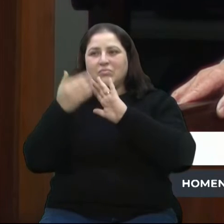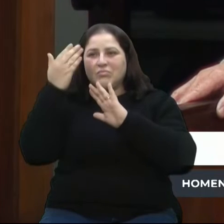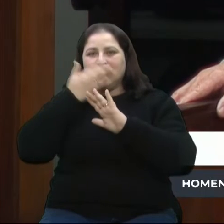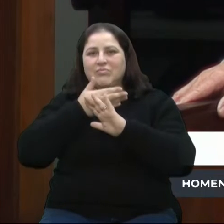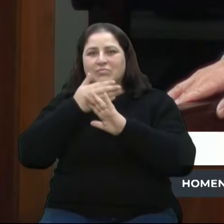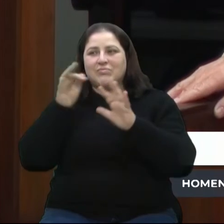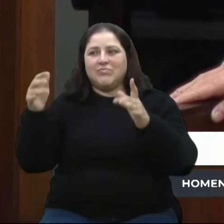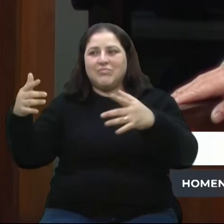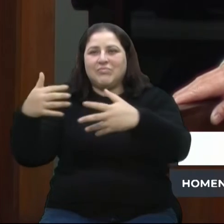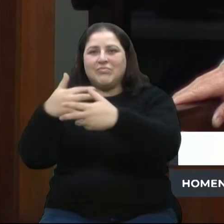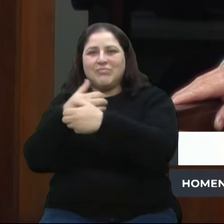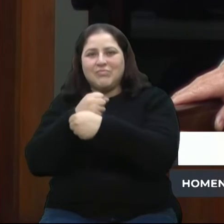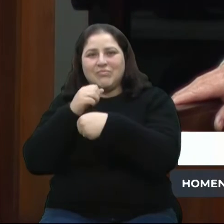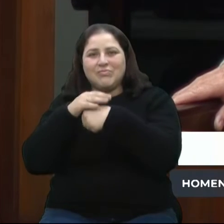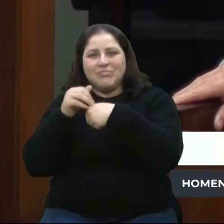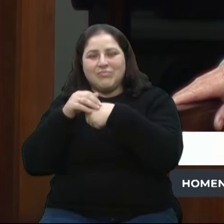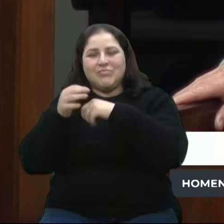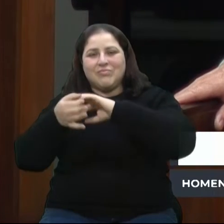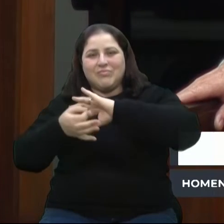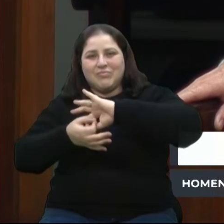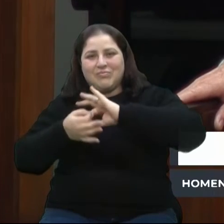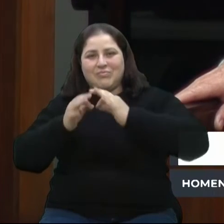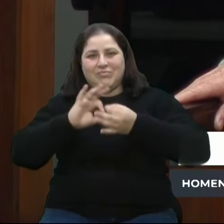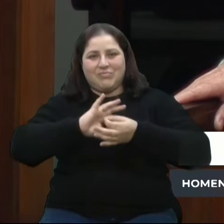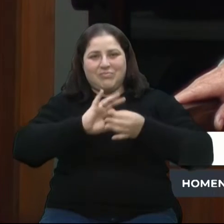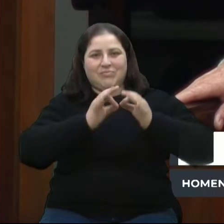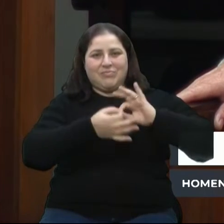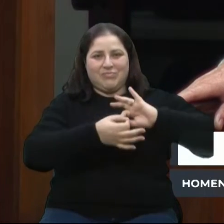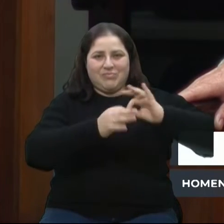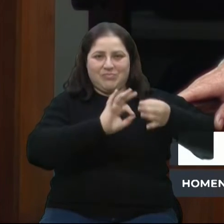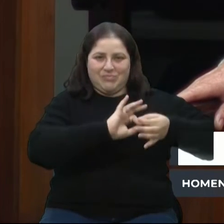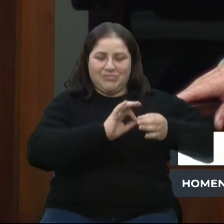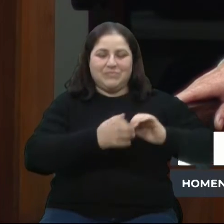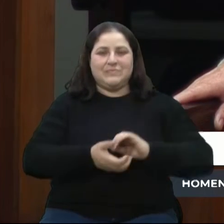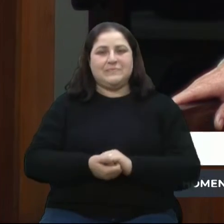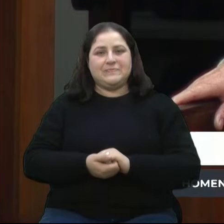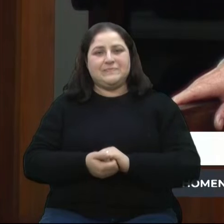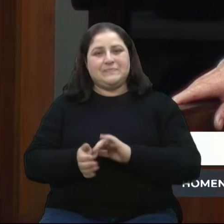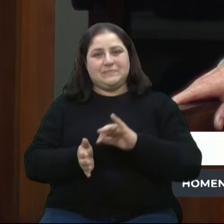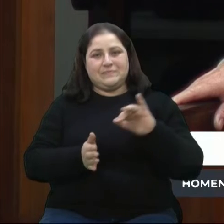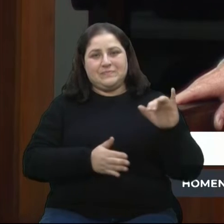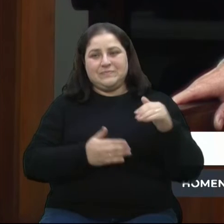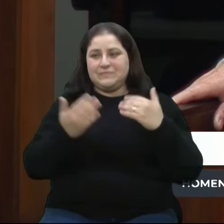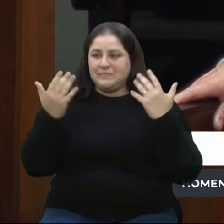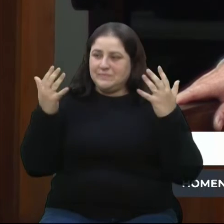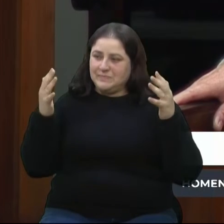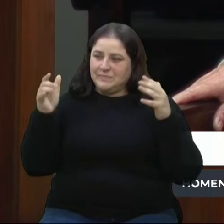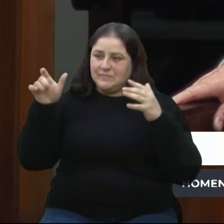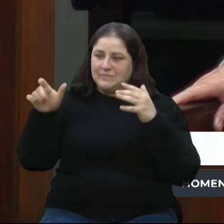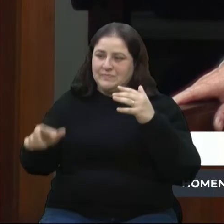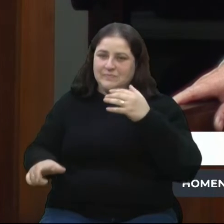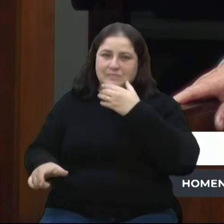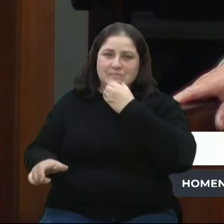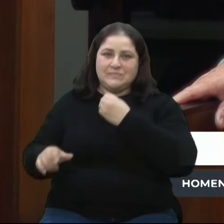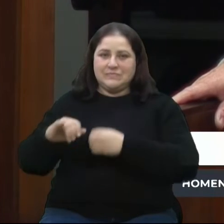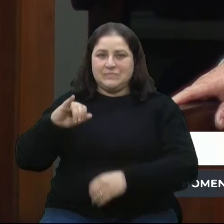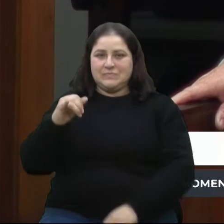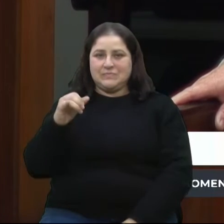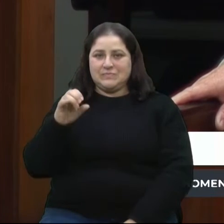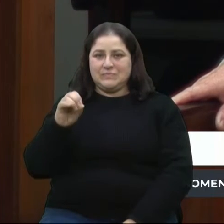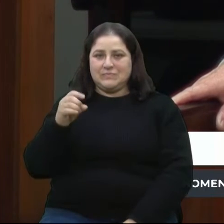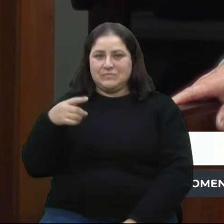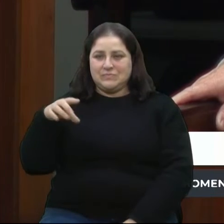Legislativo, parabéns, Tonus, por tudo aquilo que tu tens contribuído com a nossa cultura, com a nossa